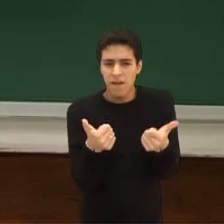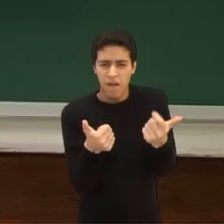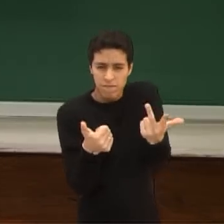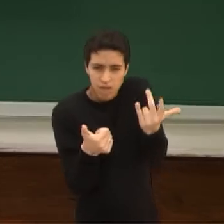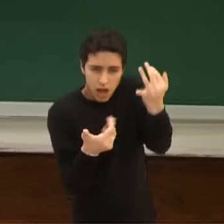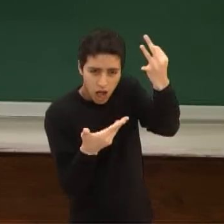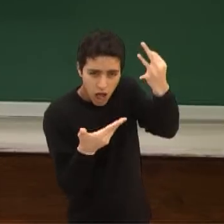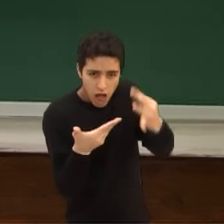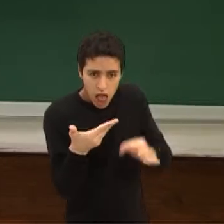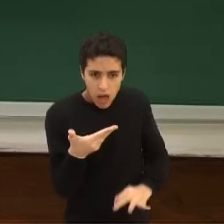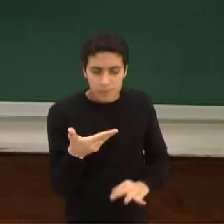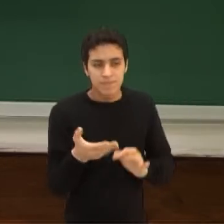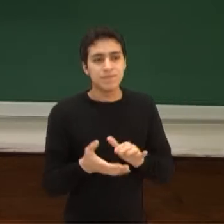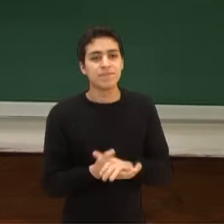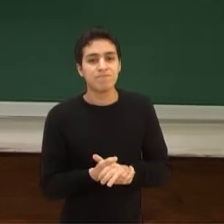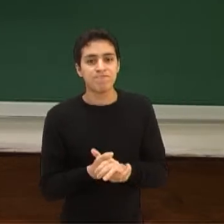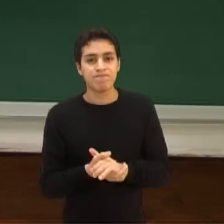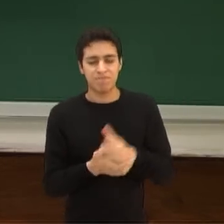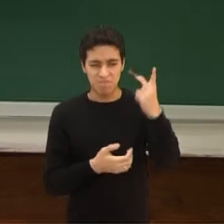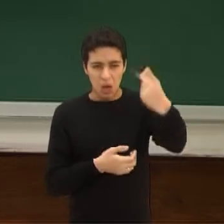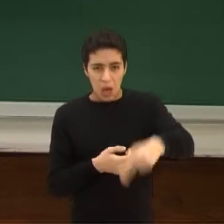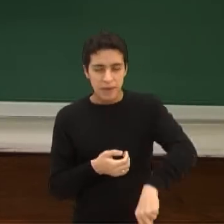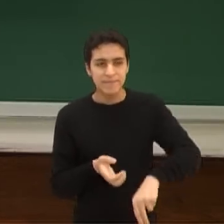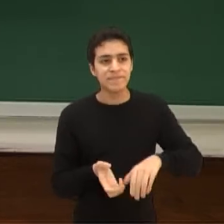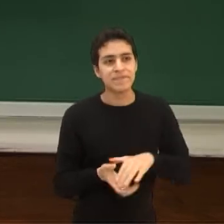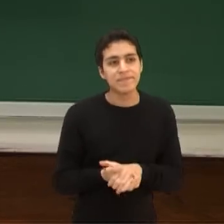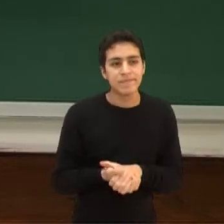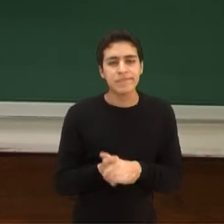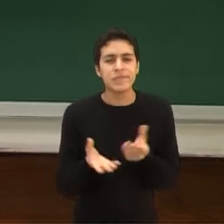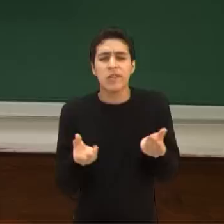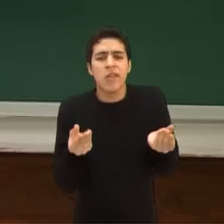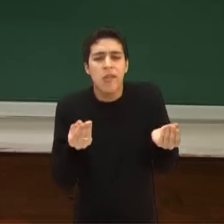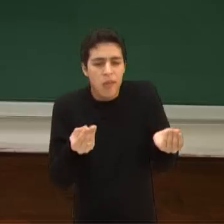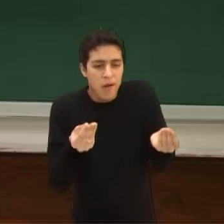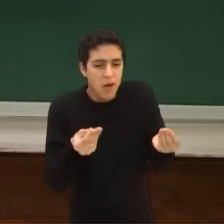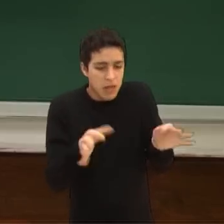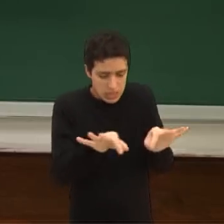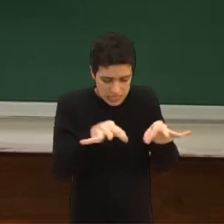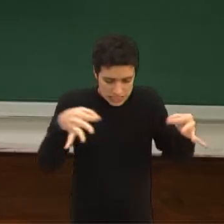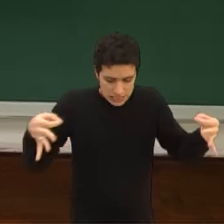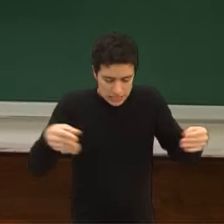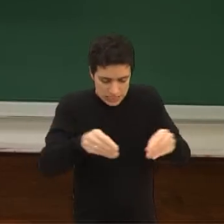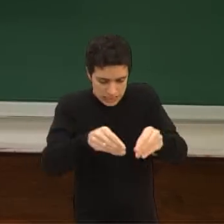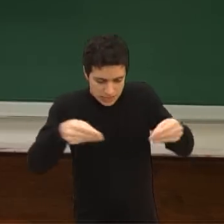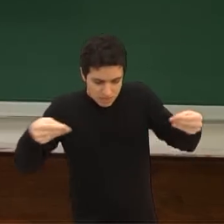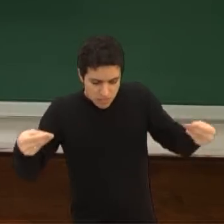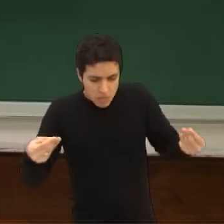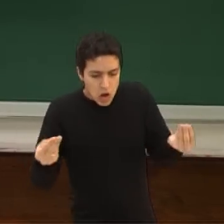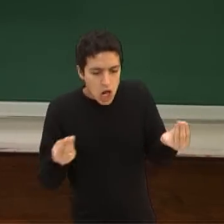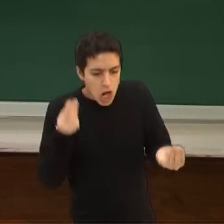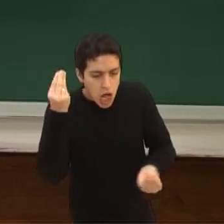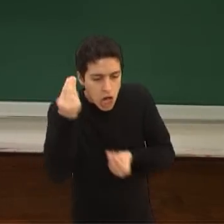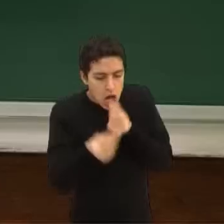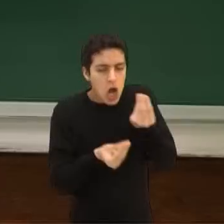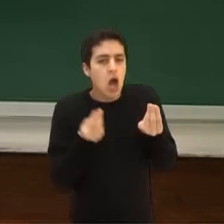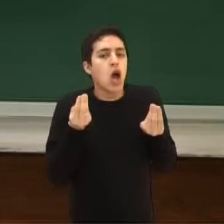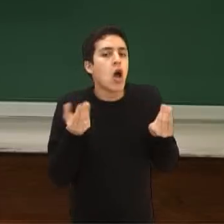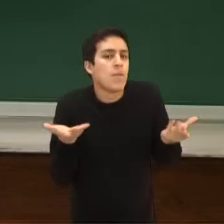corrigir? Bora lá então. Como que tem que ficar a minha planificação, gente? Olhem aqui,